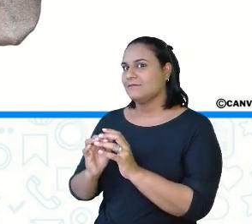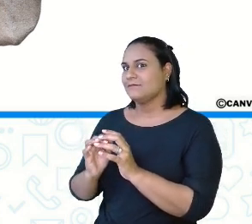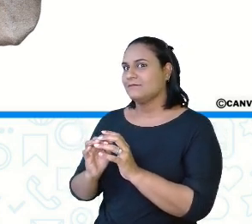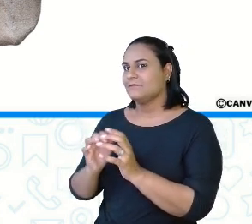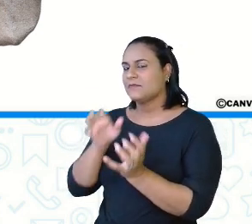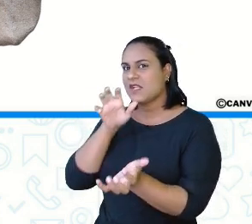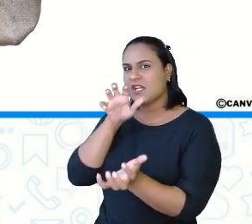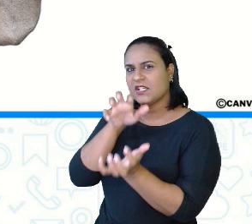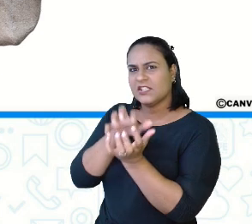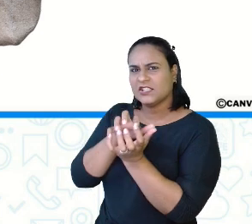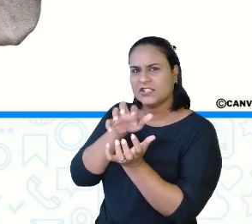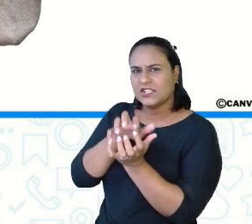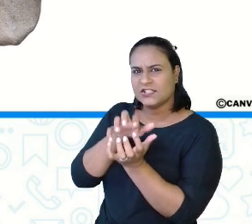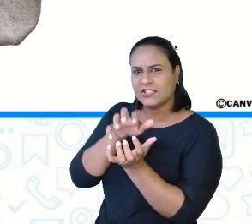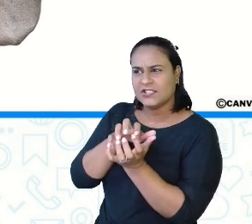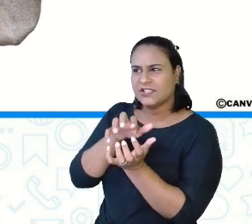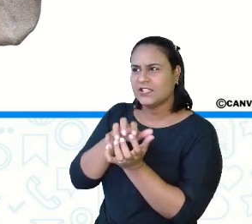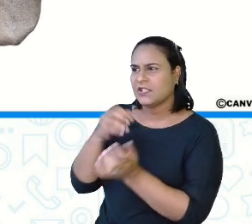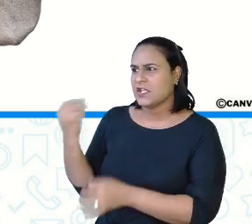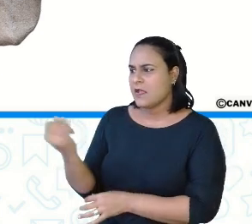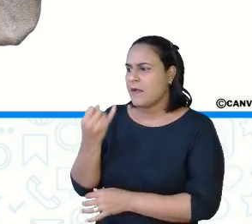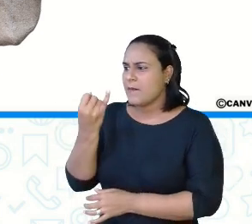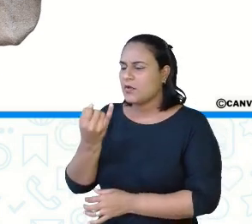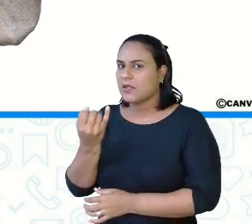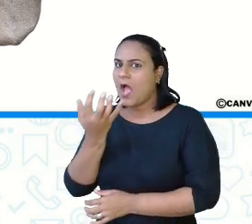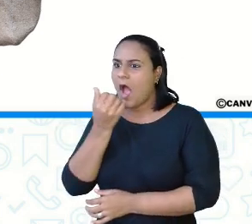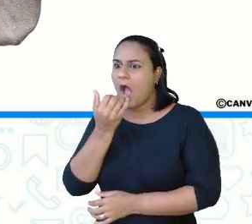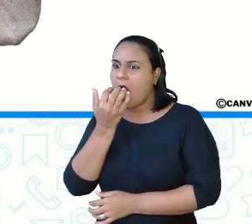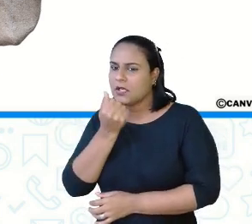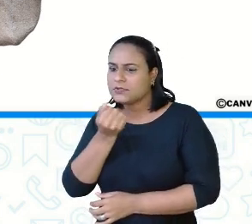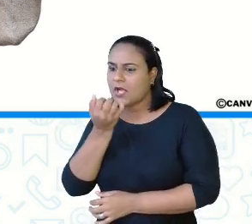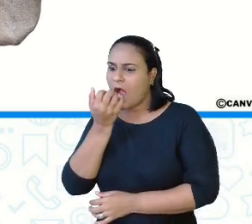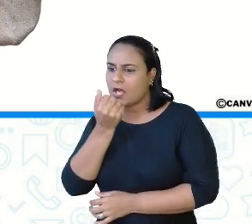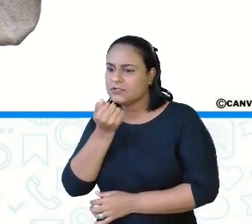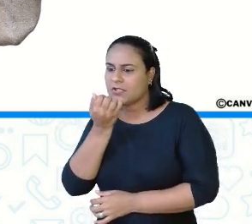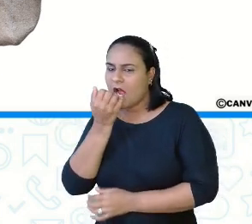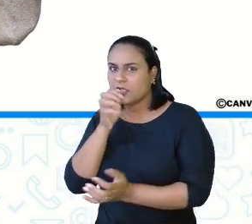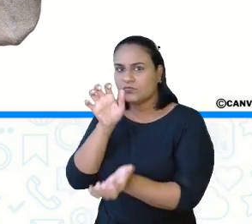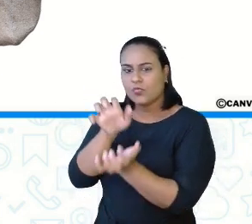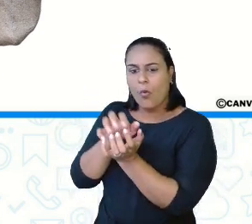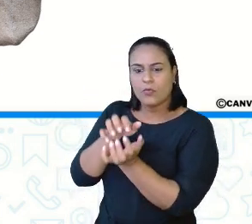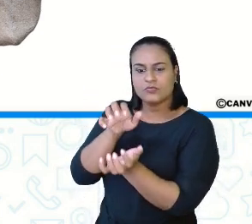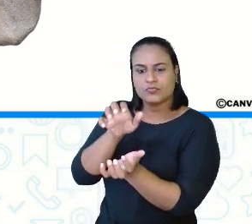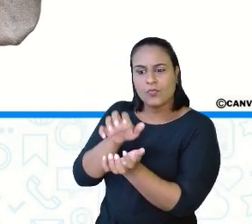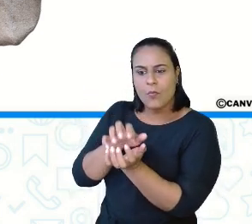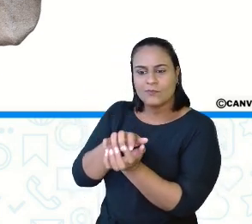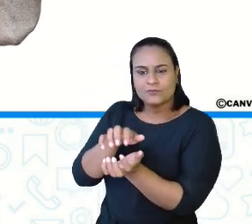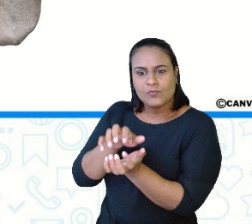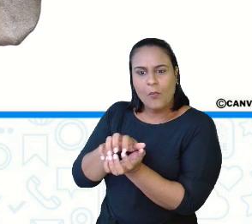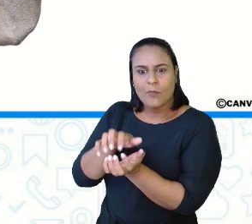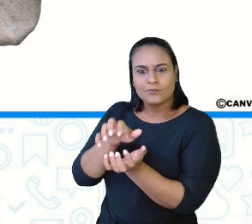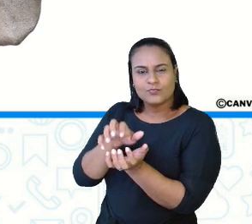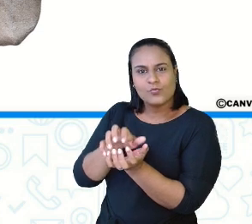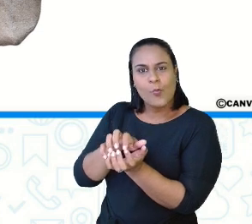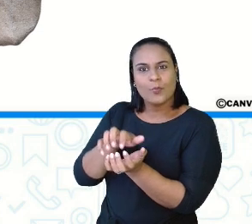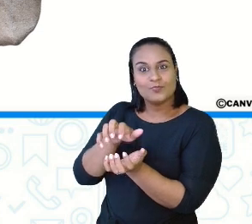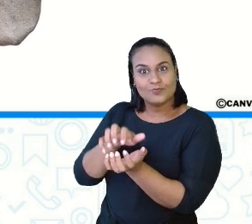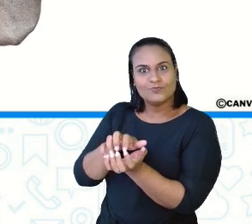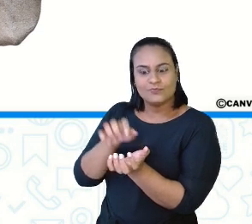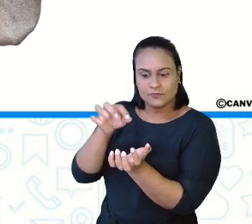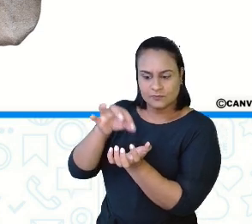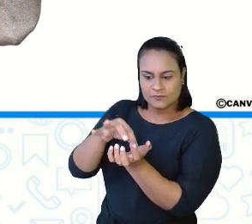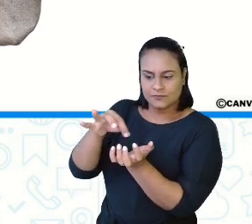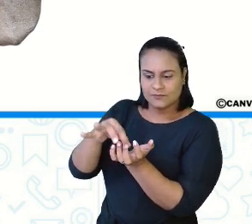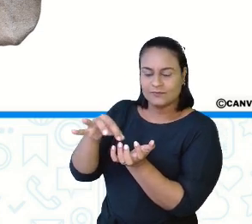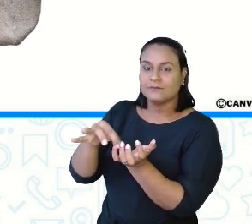arcada dentária, importantíssima na digestão. A gente precisa dos nossos dentes para fazer uma boa mastigação. Então,